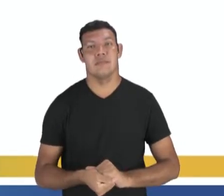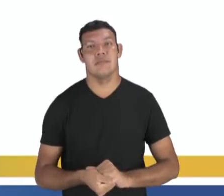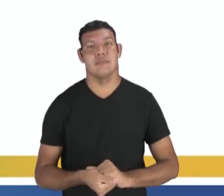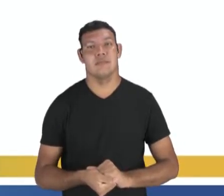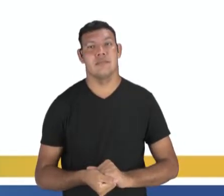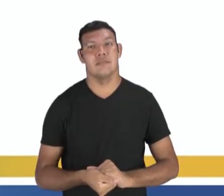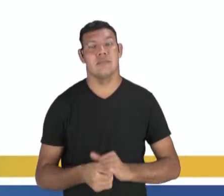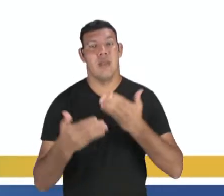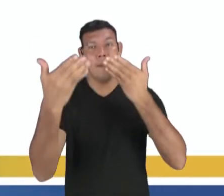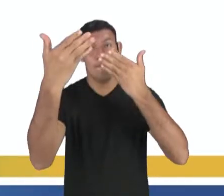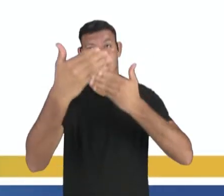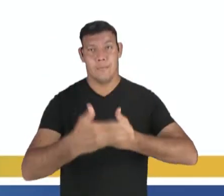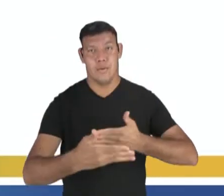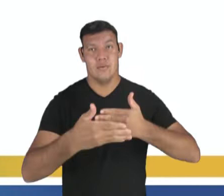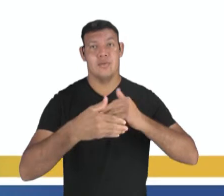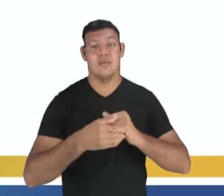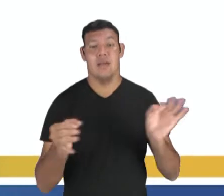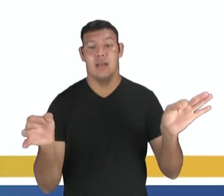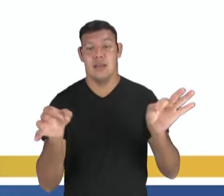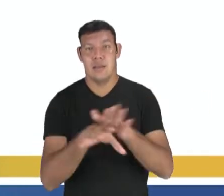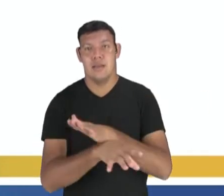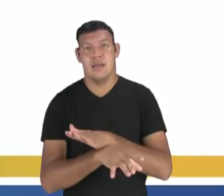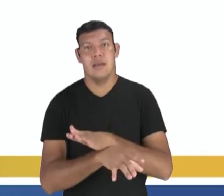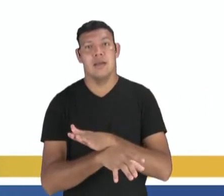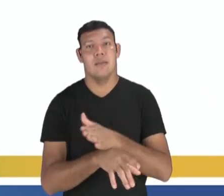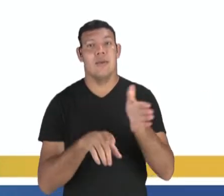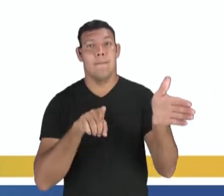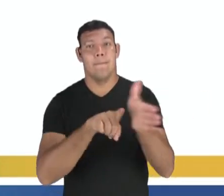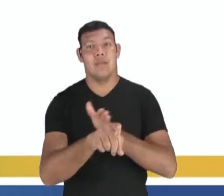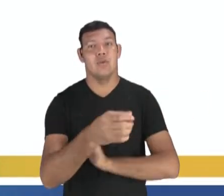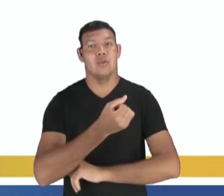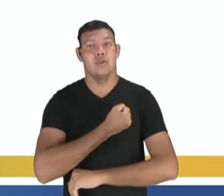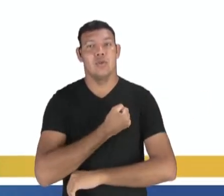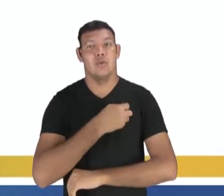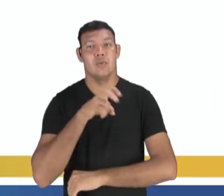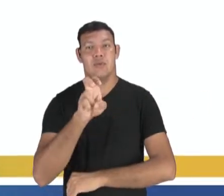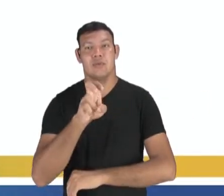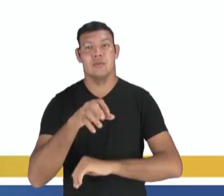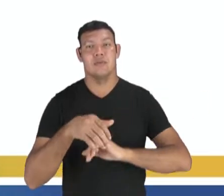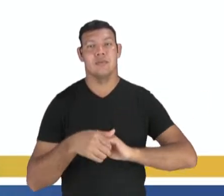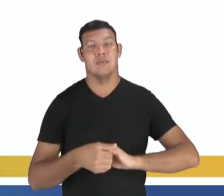bom desse teste terminar na quinta pergunta